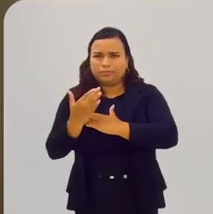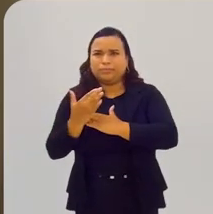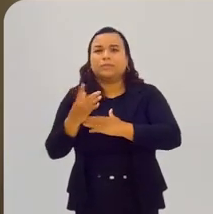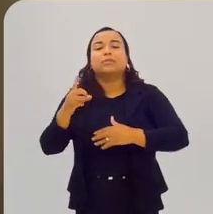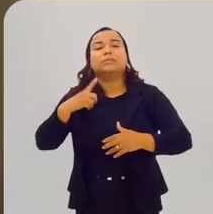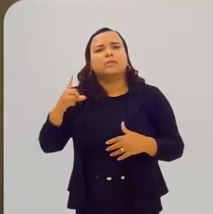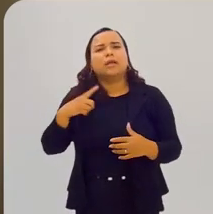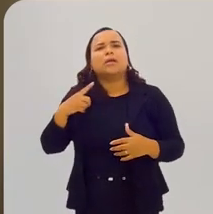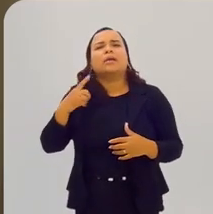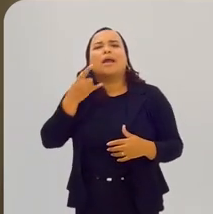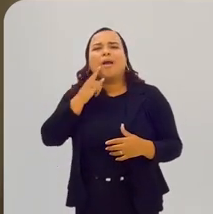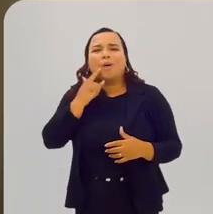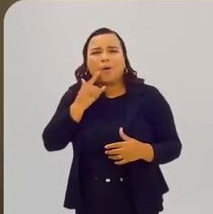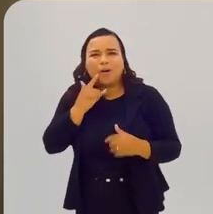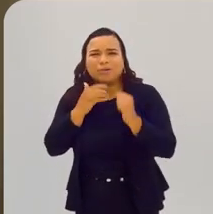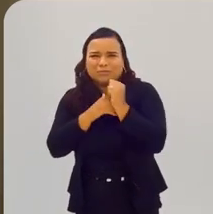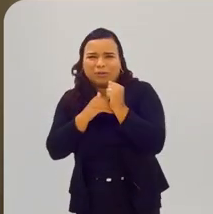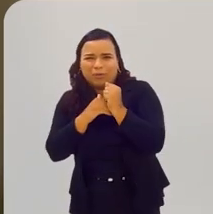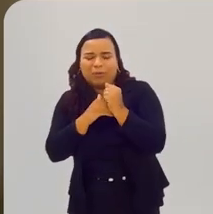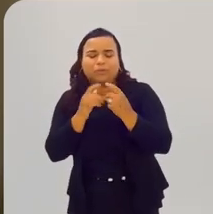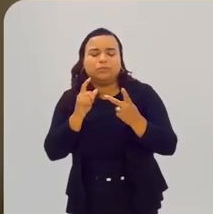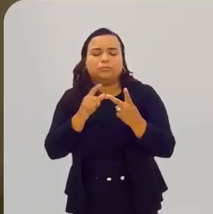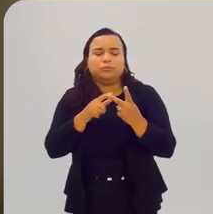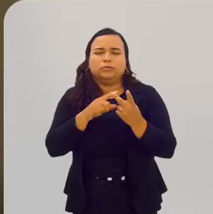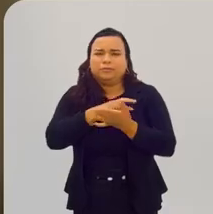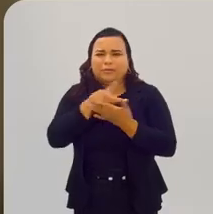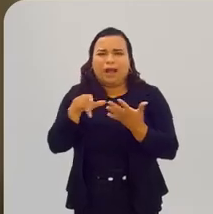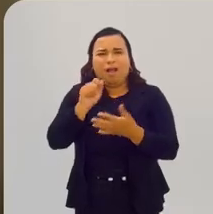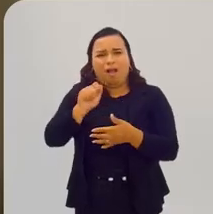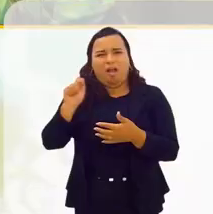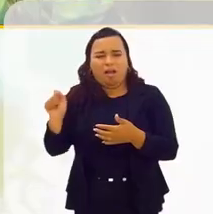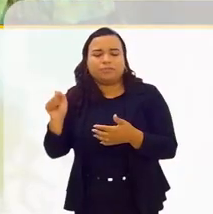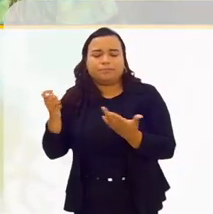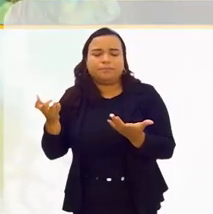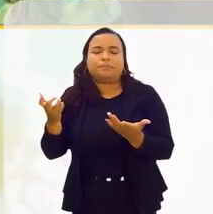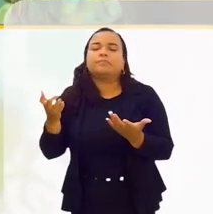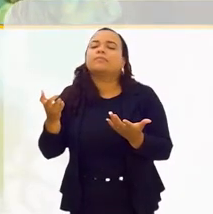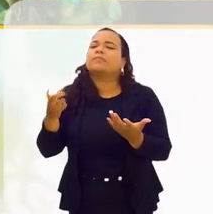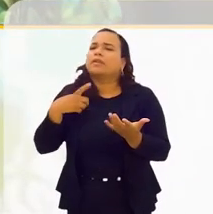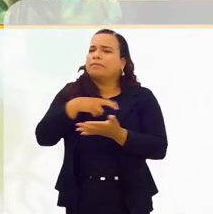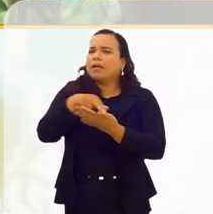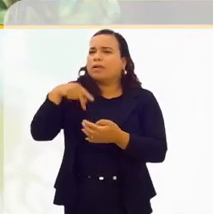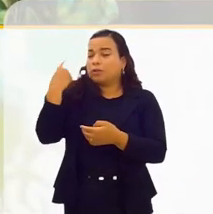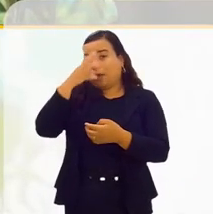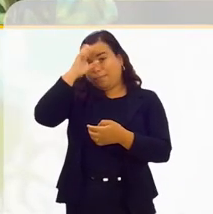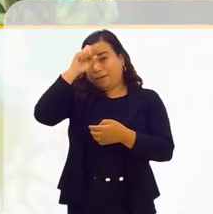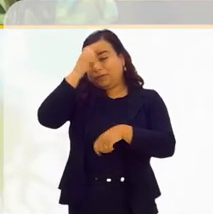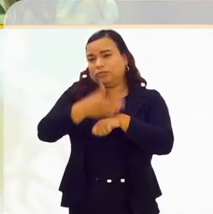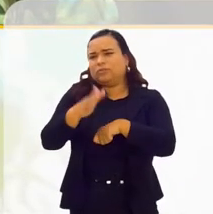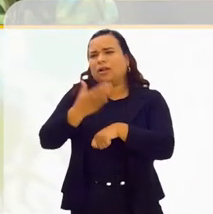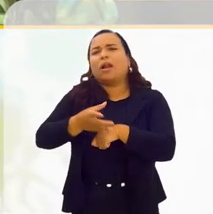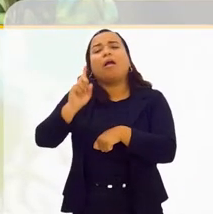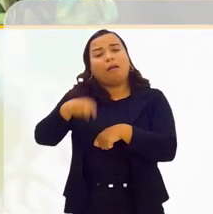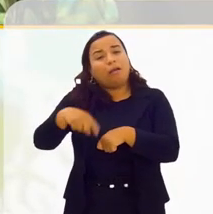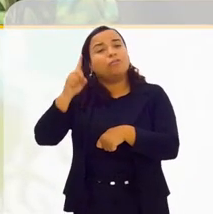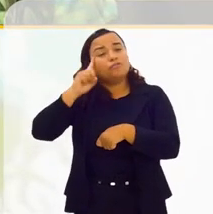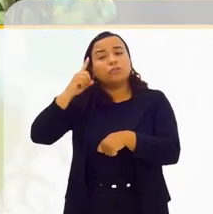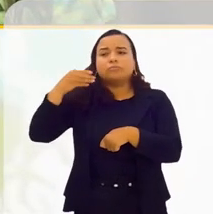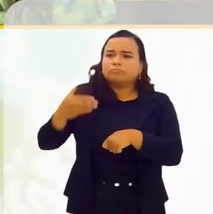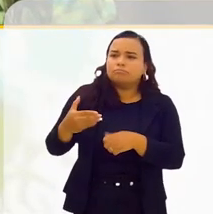desde os alcoólicos anônimos a gente vai aprendendo isso é é um dia de cada vez realmente